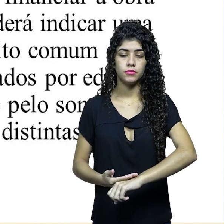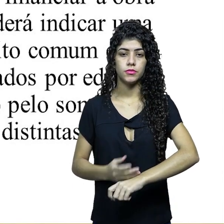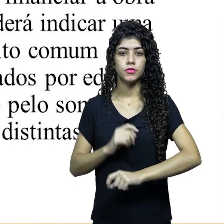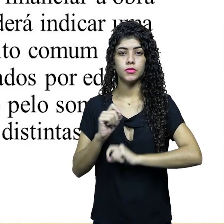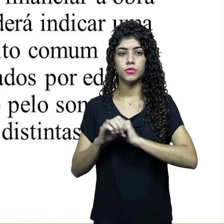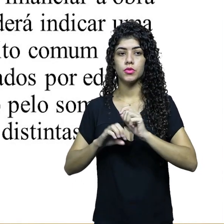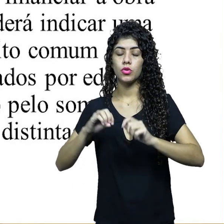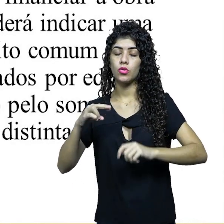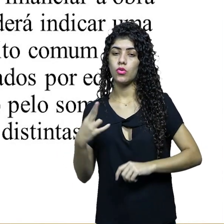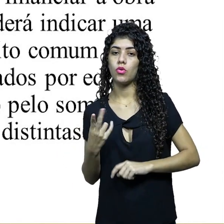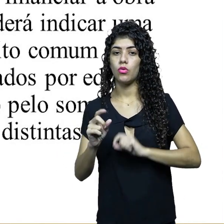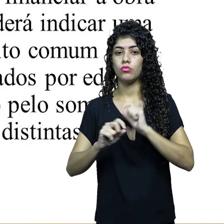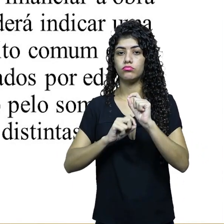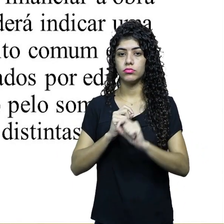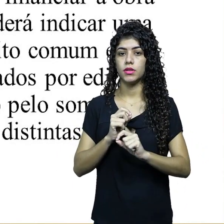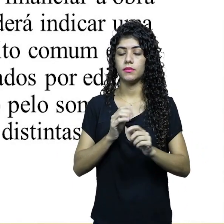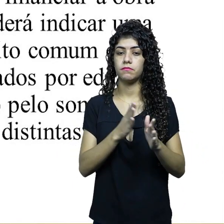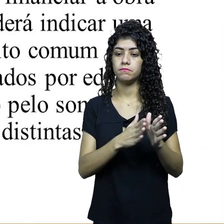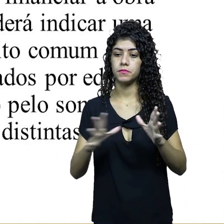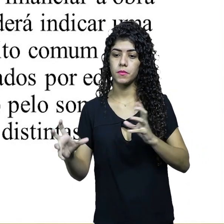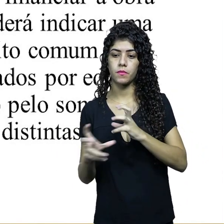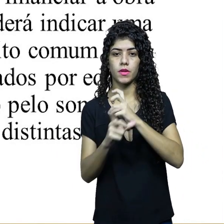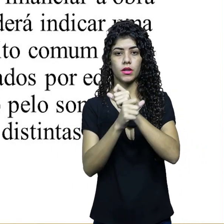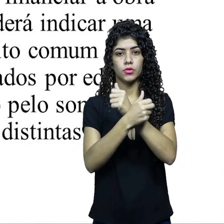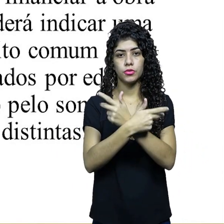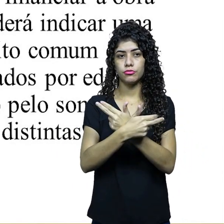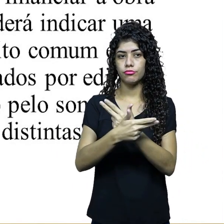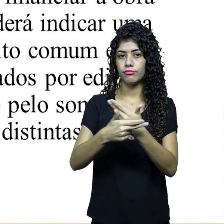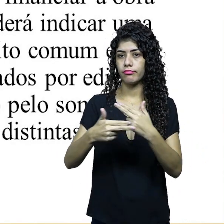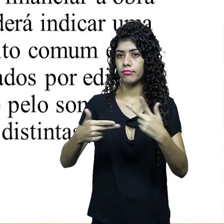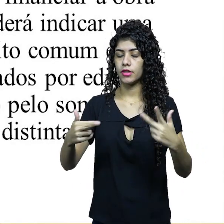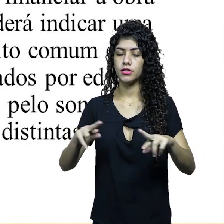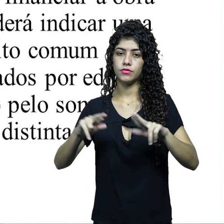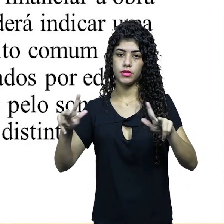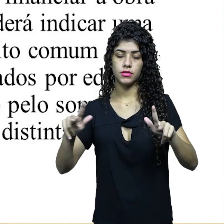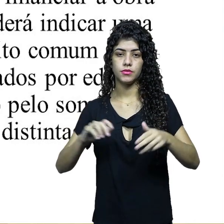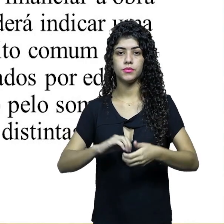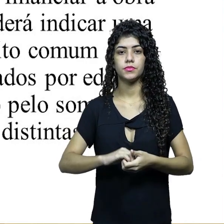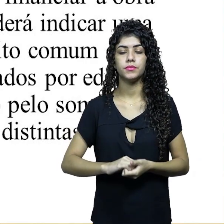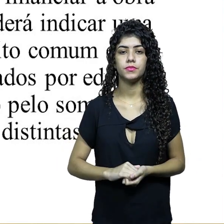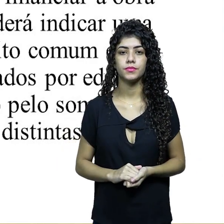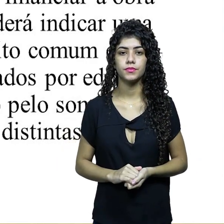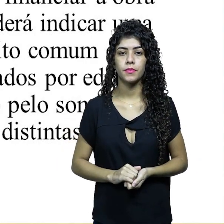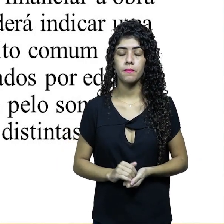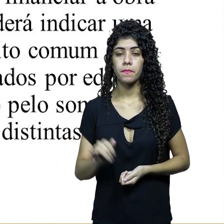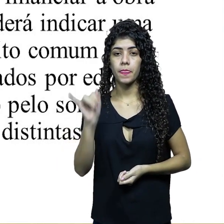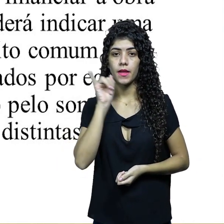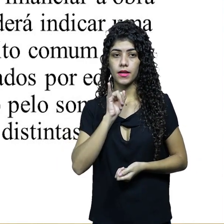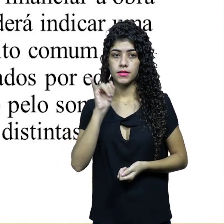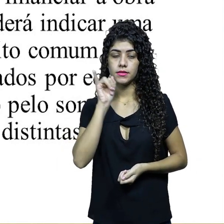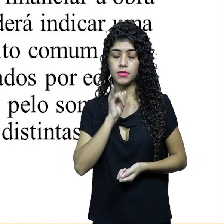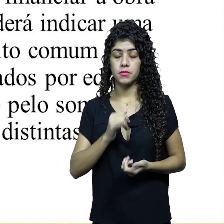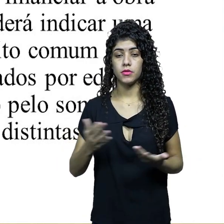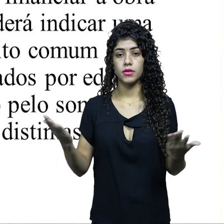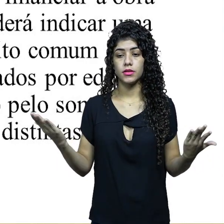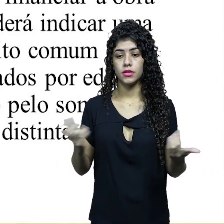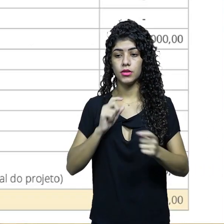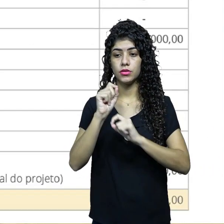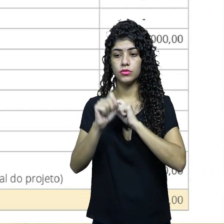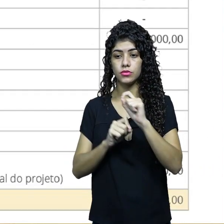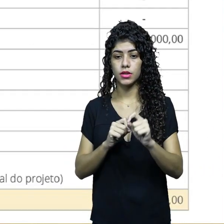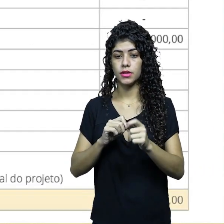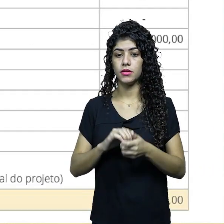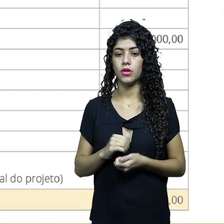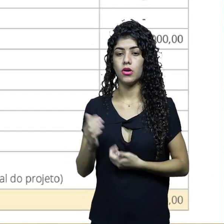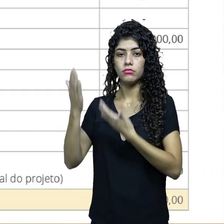editais, ou ser composto pelo somatório de várias fontes distintas. Por exemplo, aqui